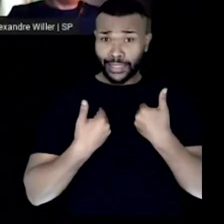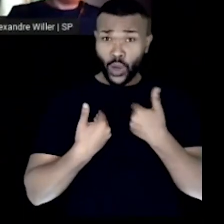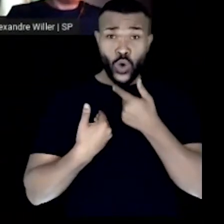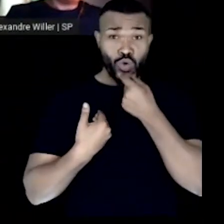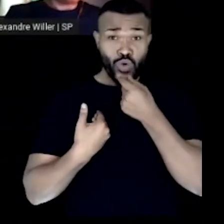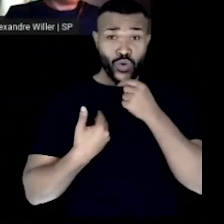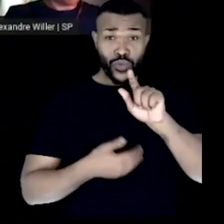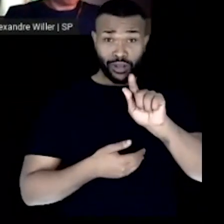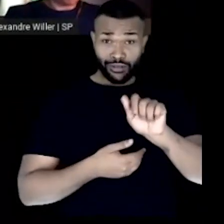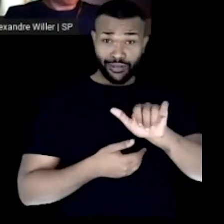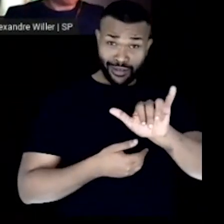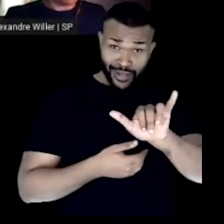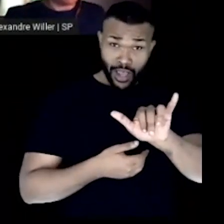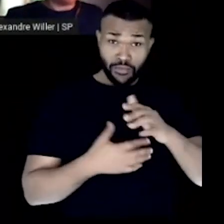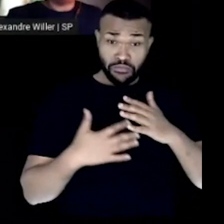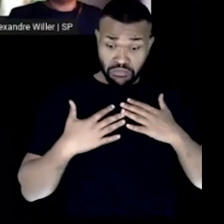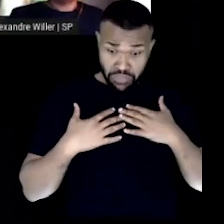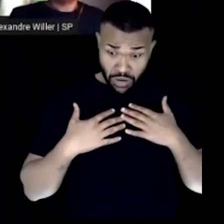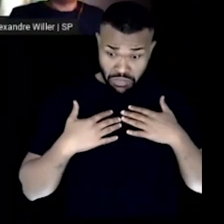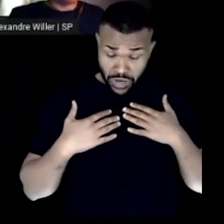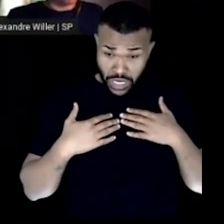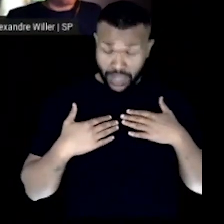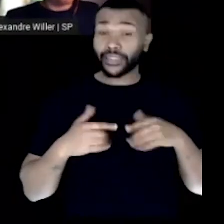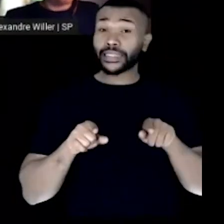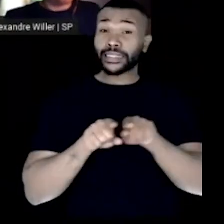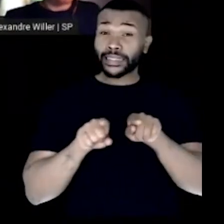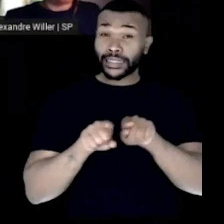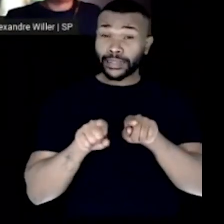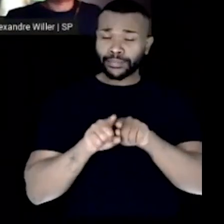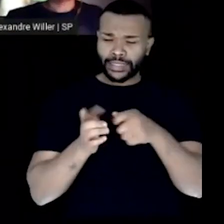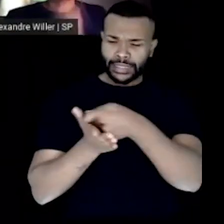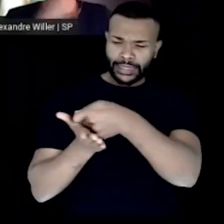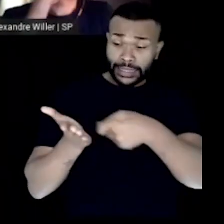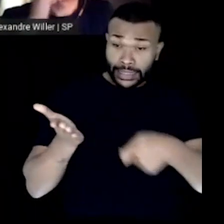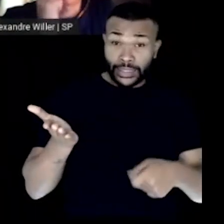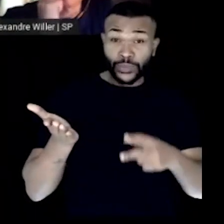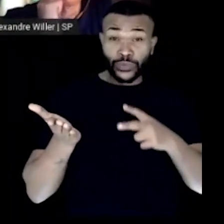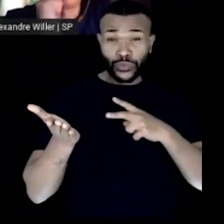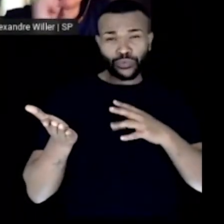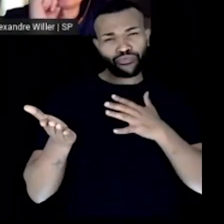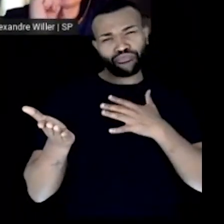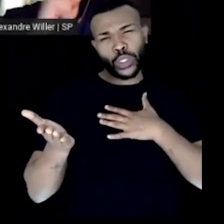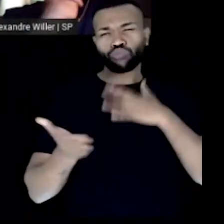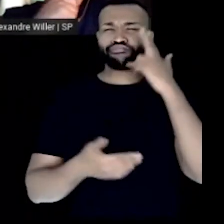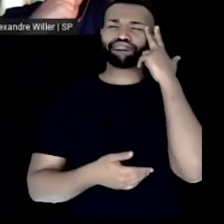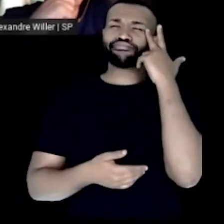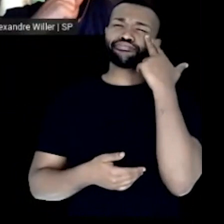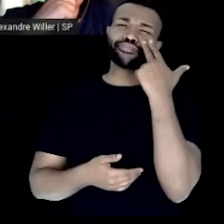E eu, como homem gay, né, para mim foi... E como se trata também de um texto tão